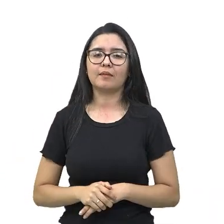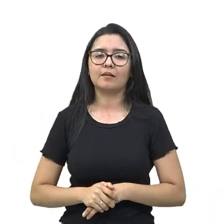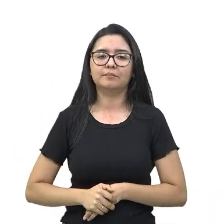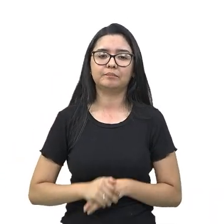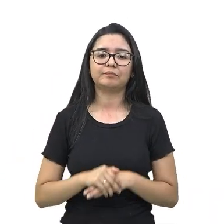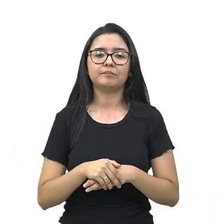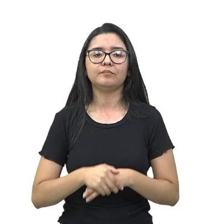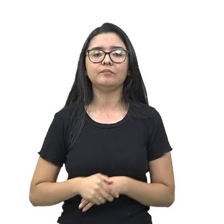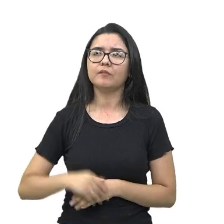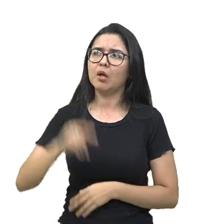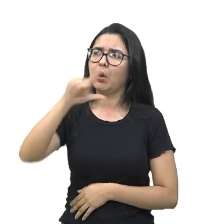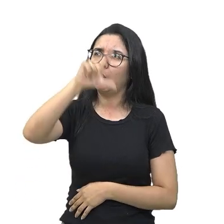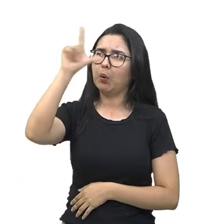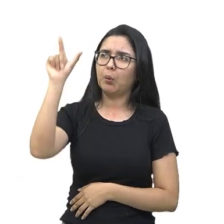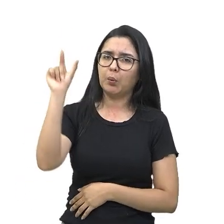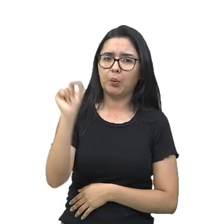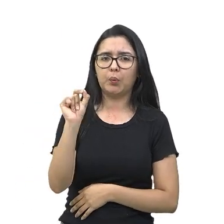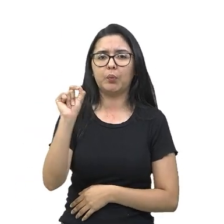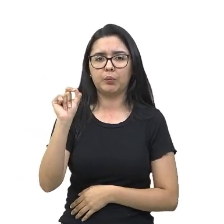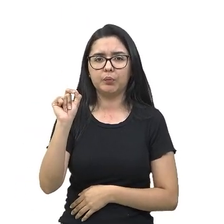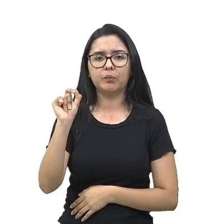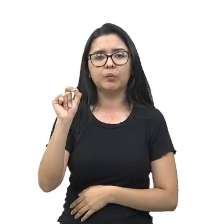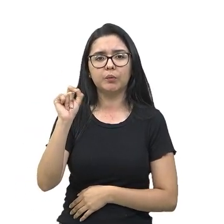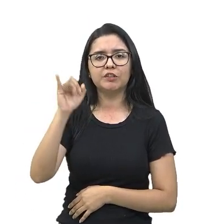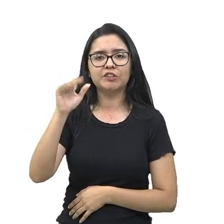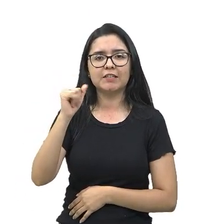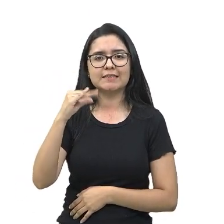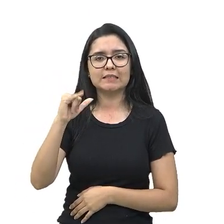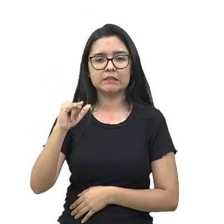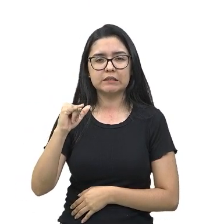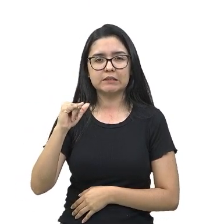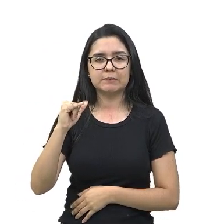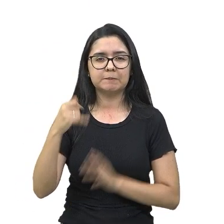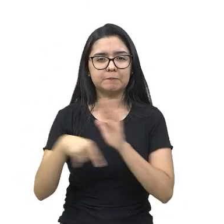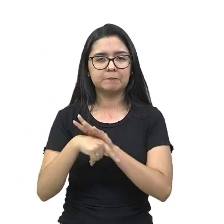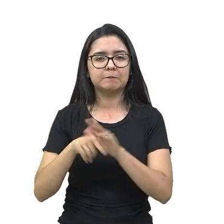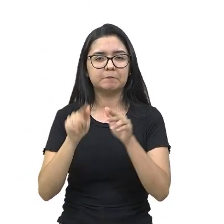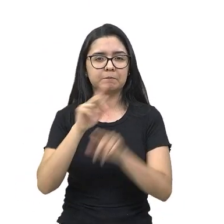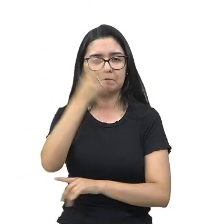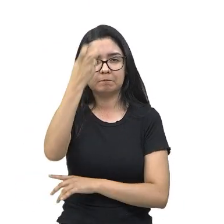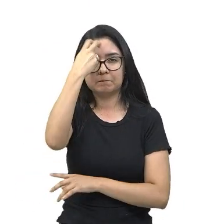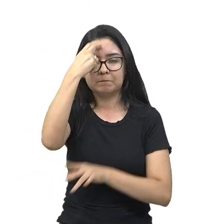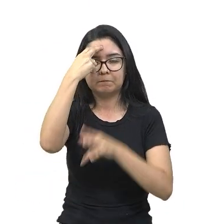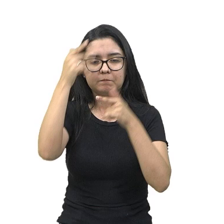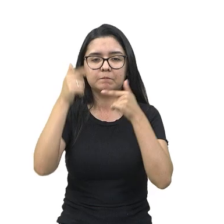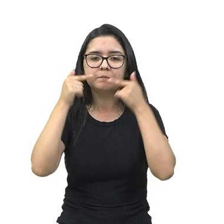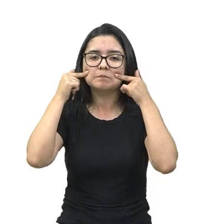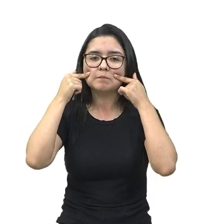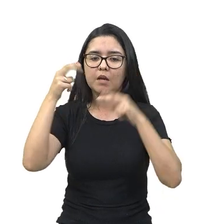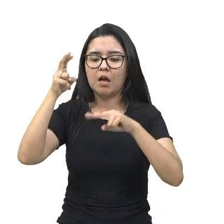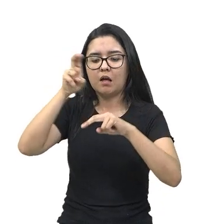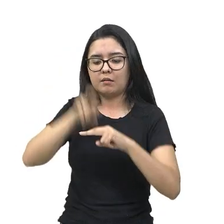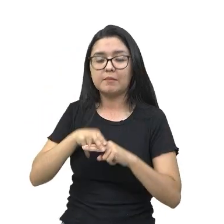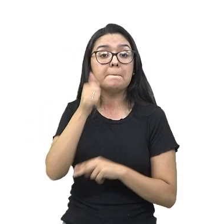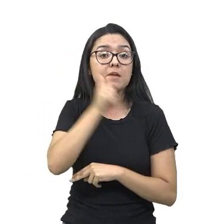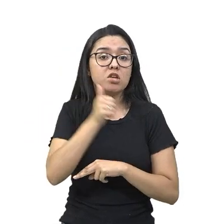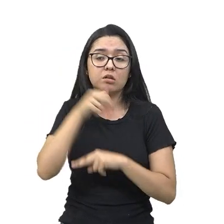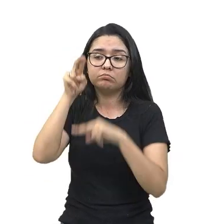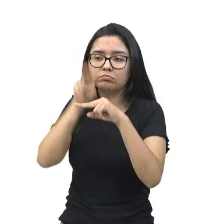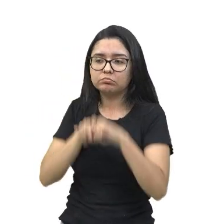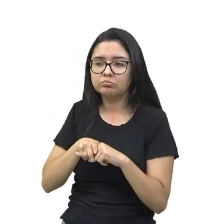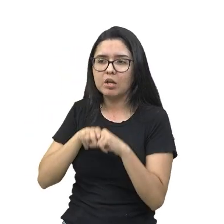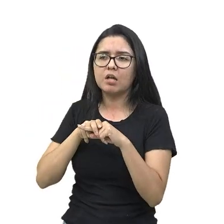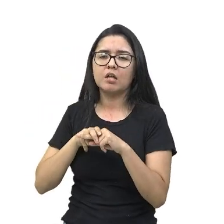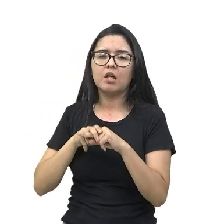seja, a lua na cultura dos tupi-guaranis. A nossa Nayá sentada aqui, nas